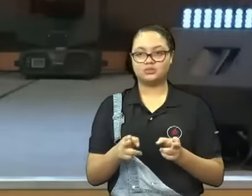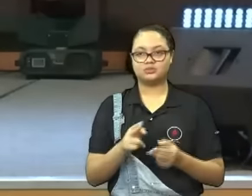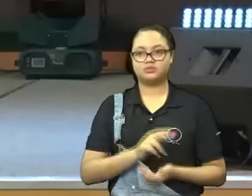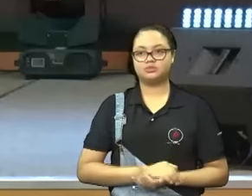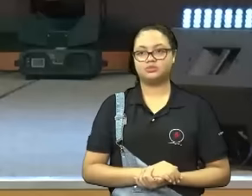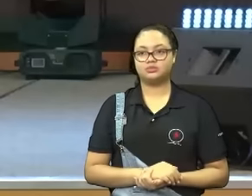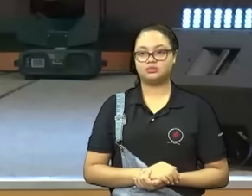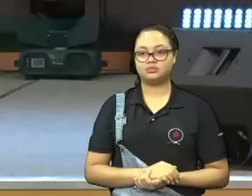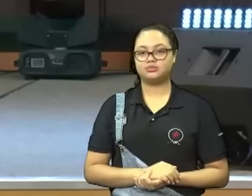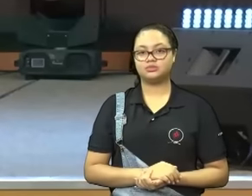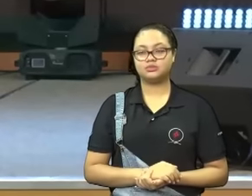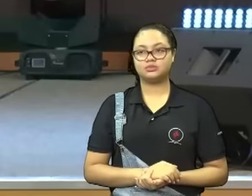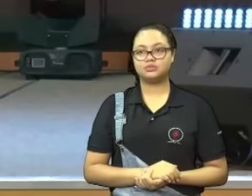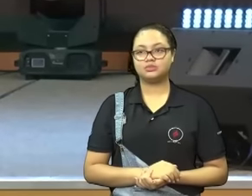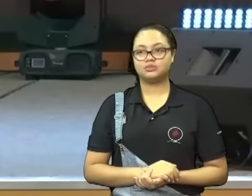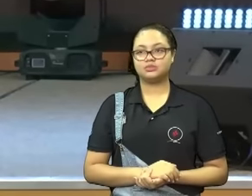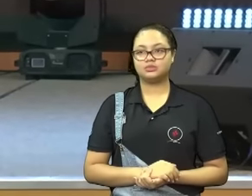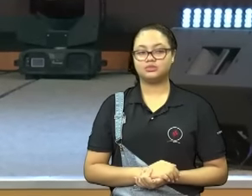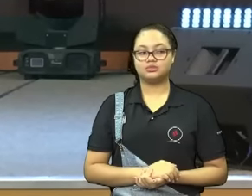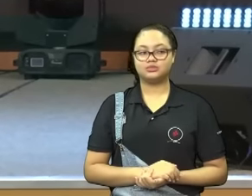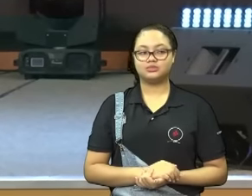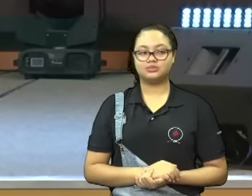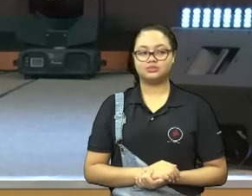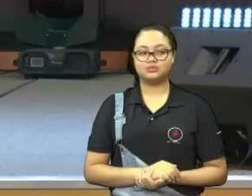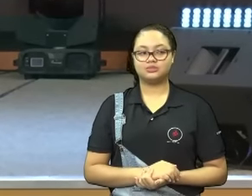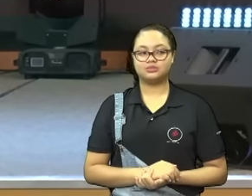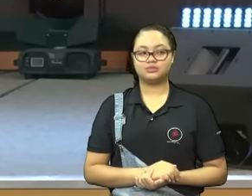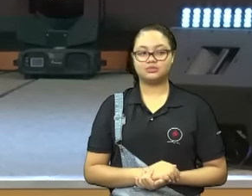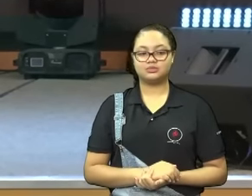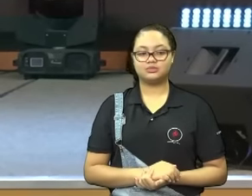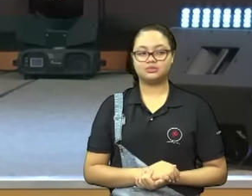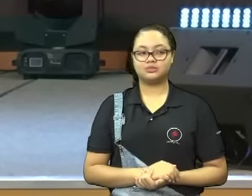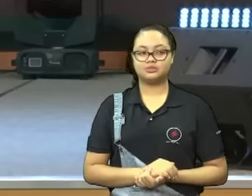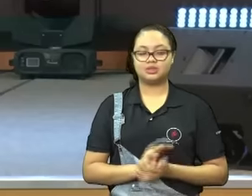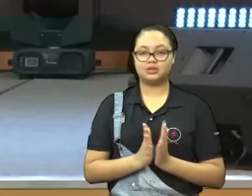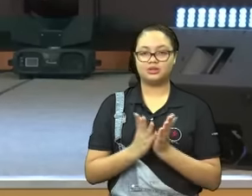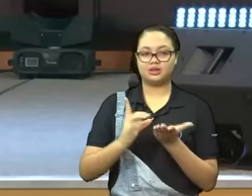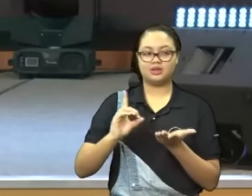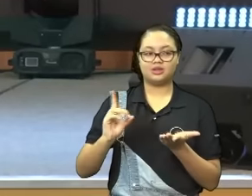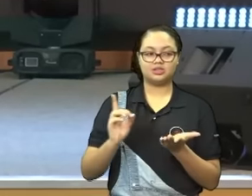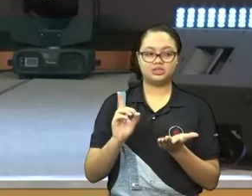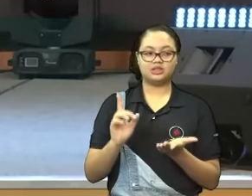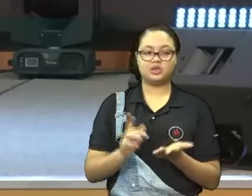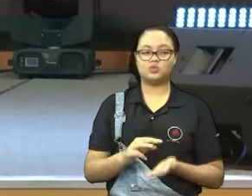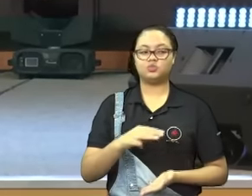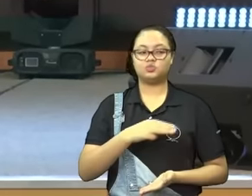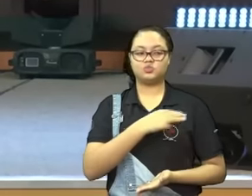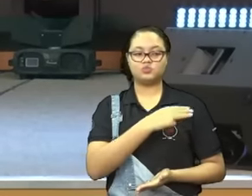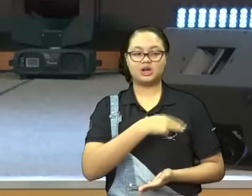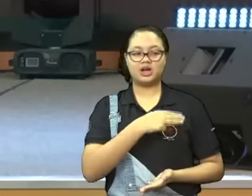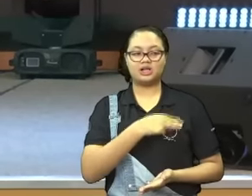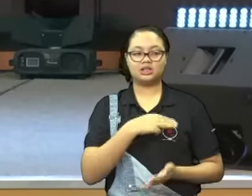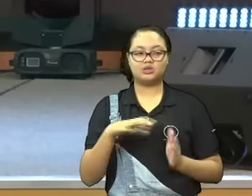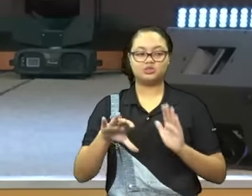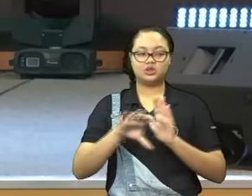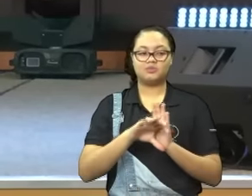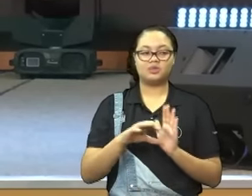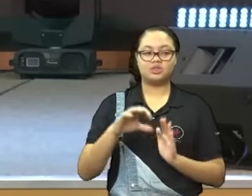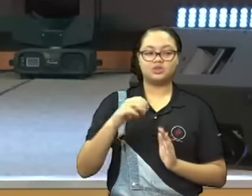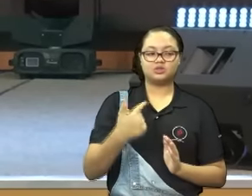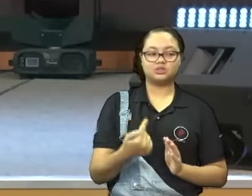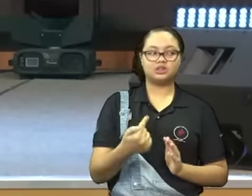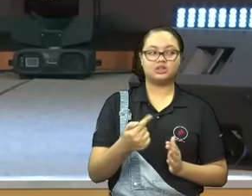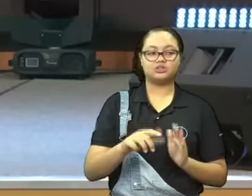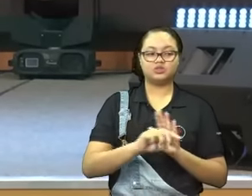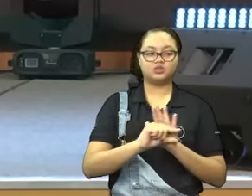é bem eu quero trazer uma palavra que você possa aí abrir a sua Bíblia em Mateus Capítulo 7